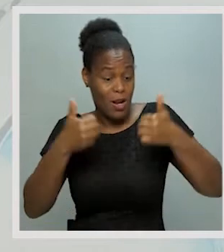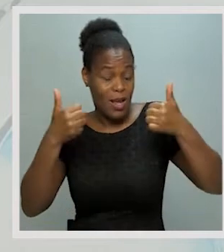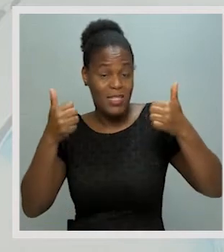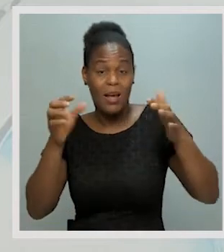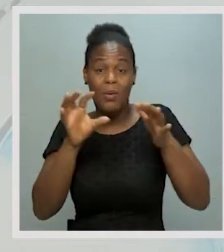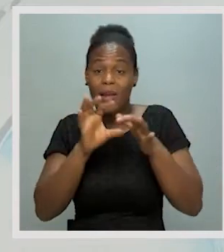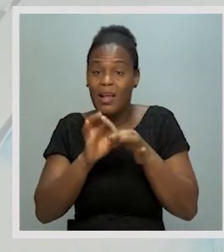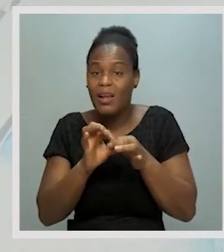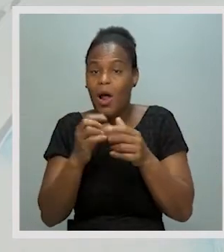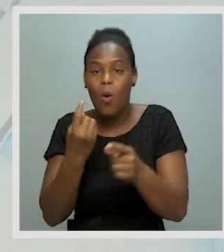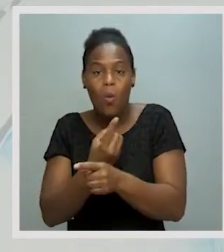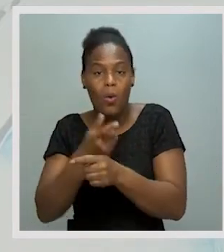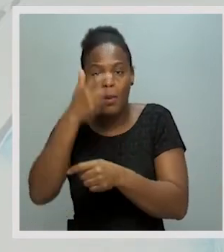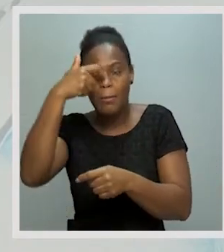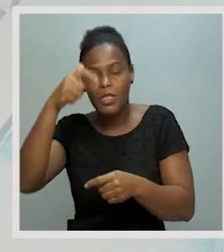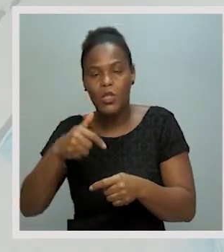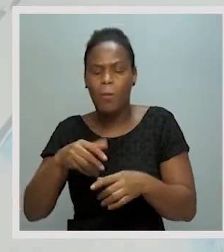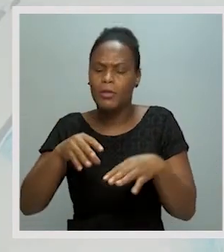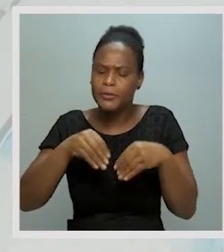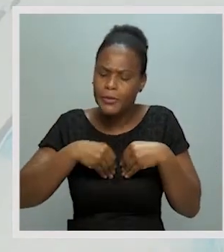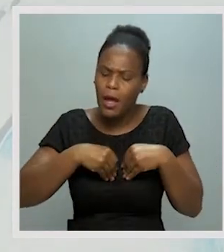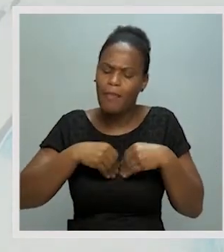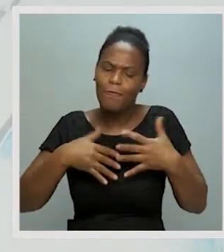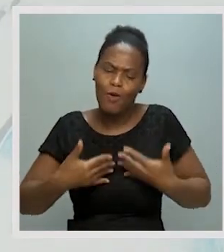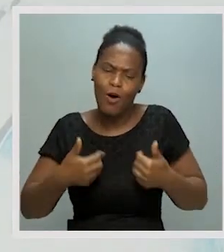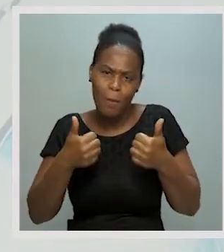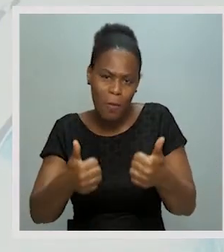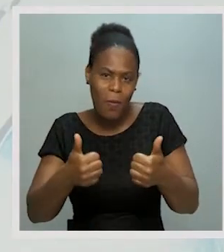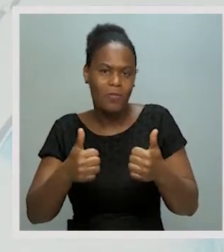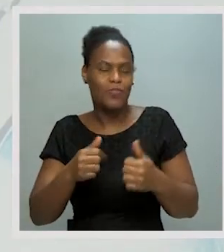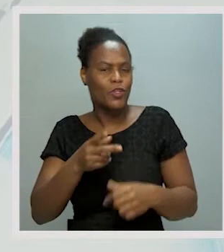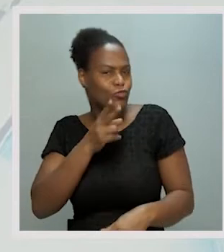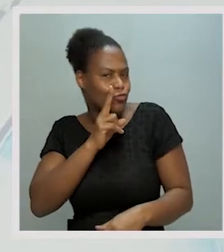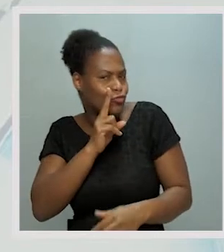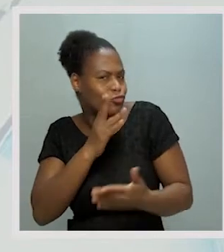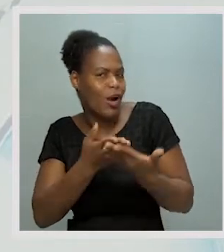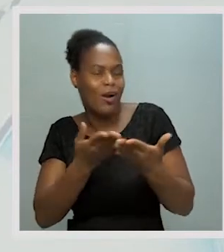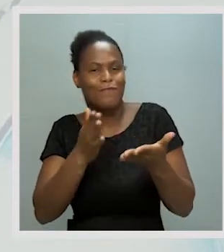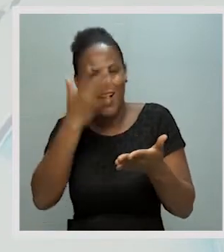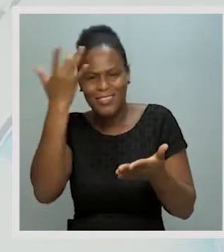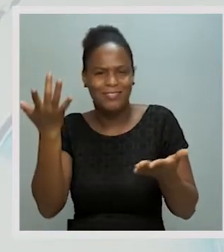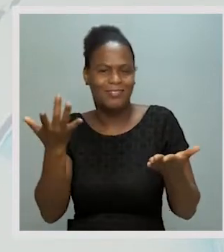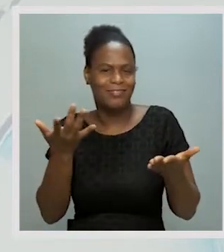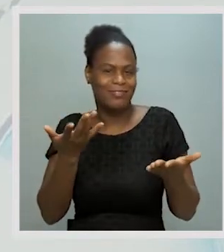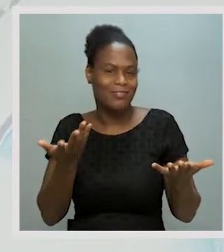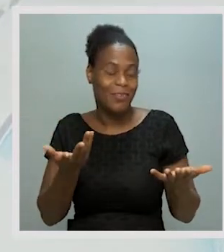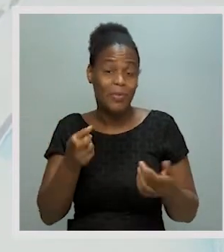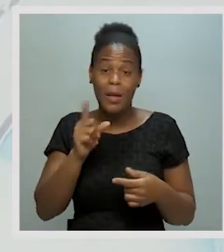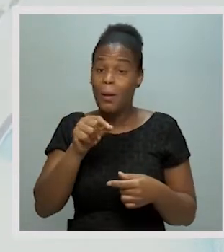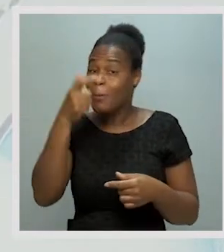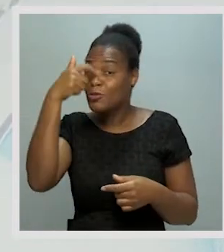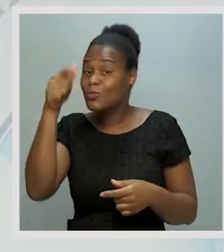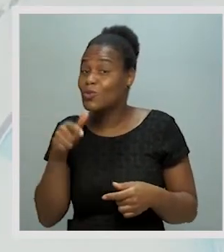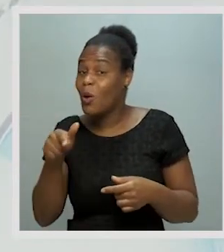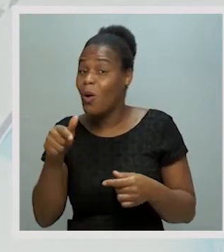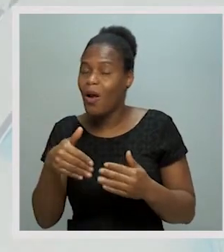está relacionado com algo que é a pessoa é tolerante, boa vontade, perdoa facilmente. Então as